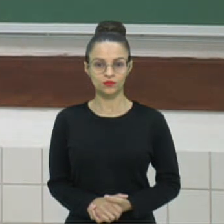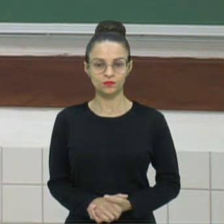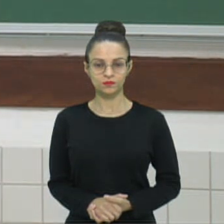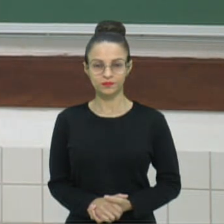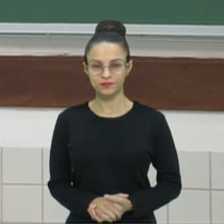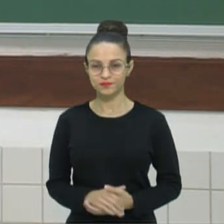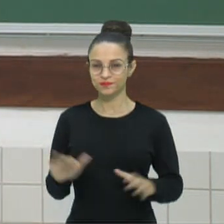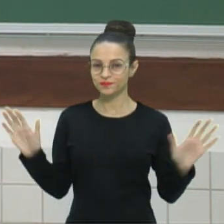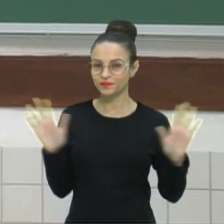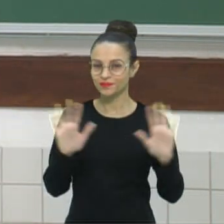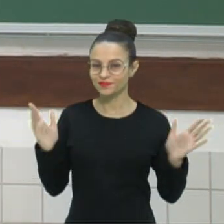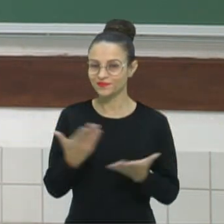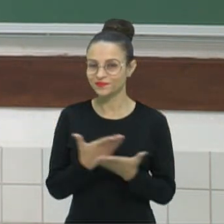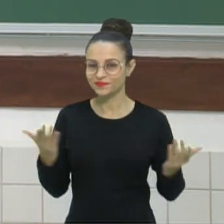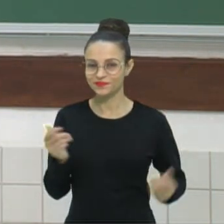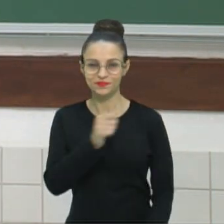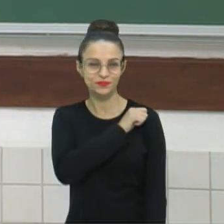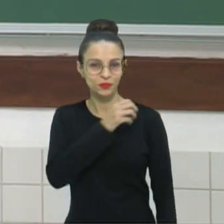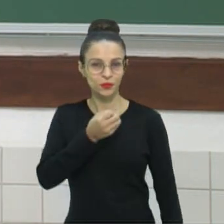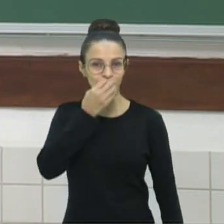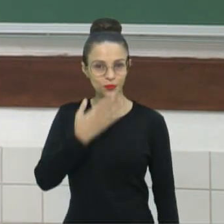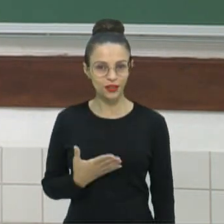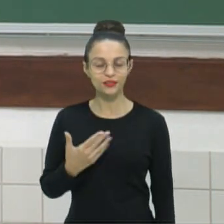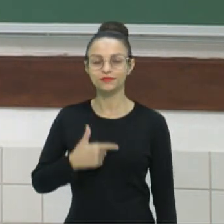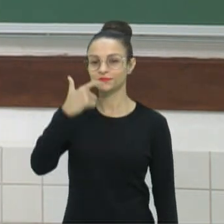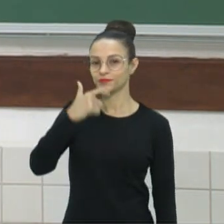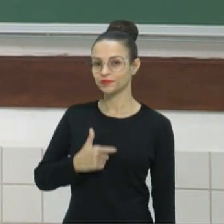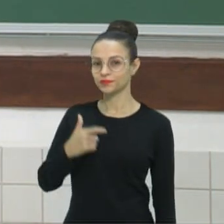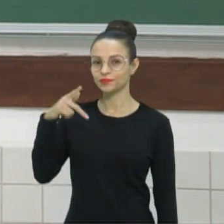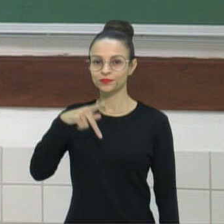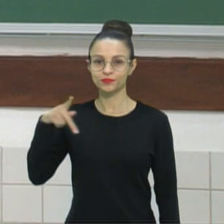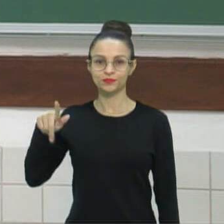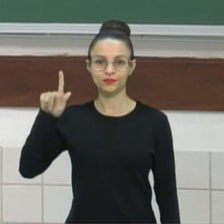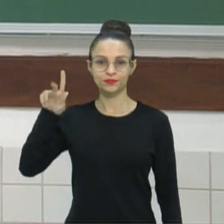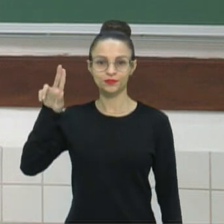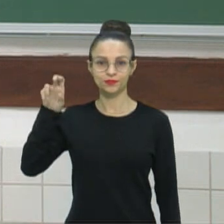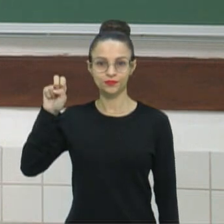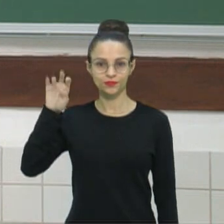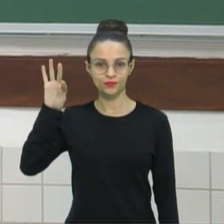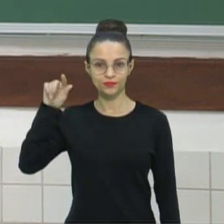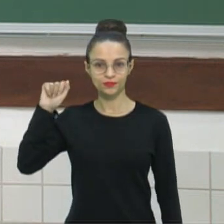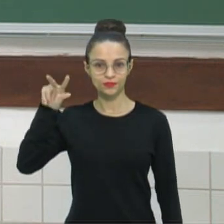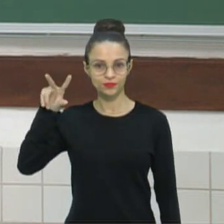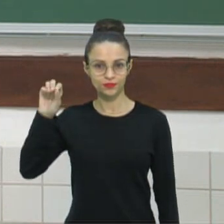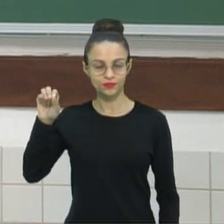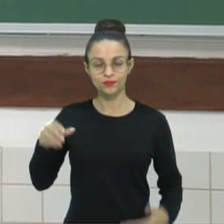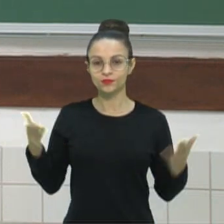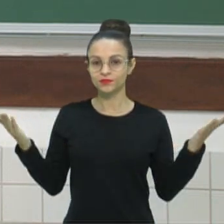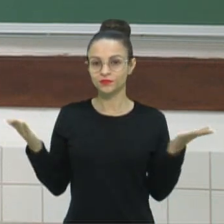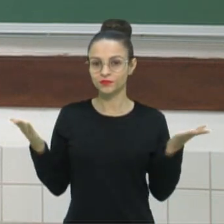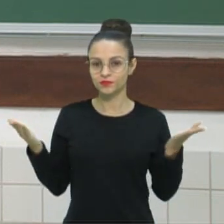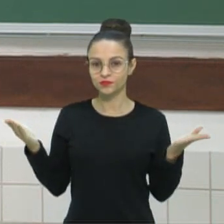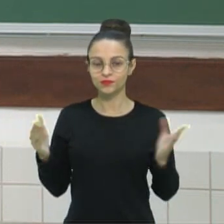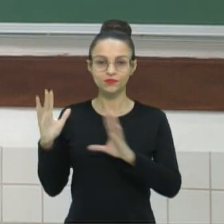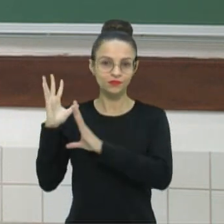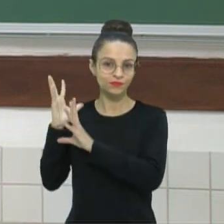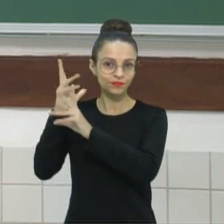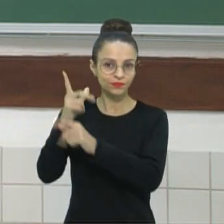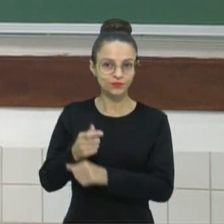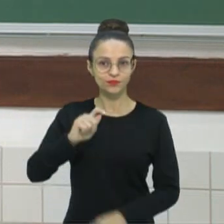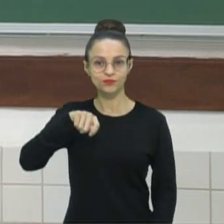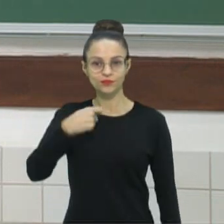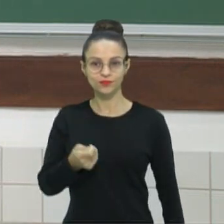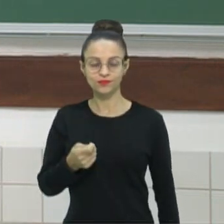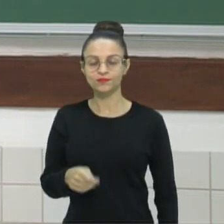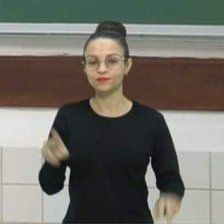Fala galerinha, tudo bem com vocês? Quem falando aqui é o professor Gustavo Trevelha e hoje nós vamos fazer uma retomada sobre